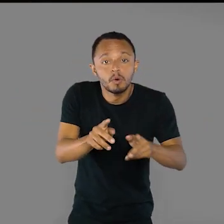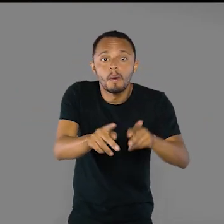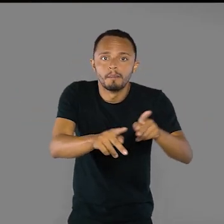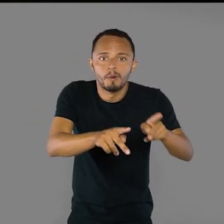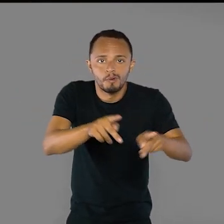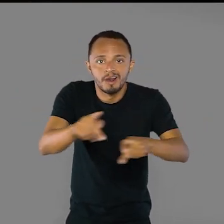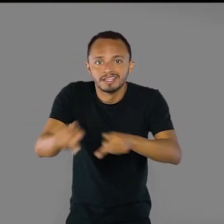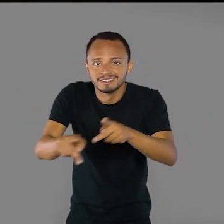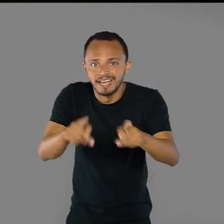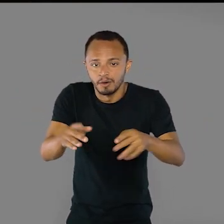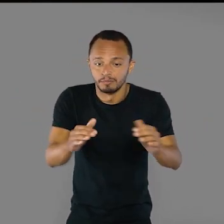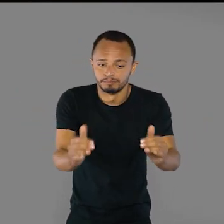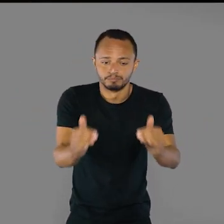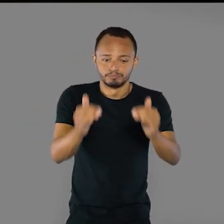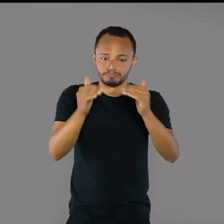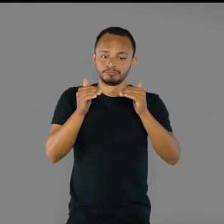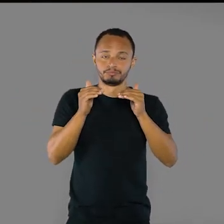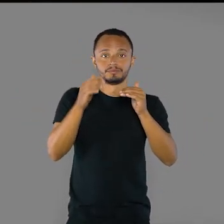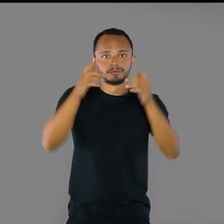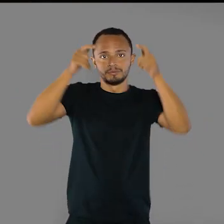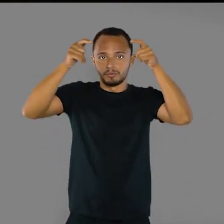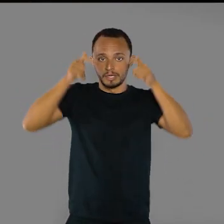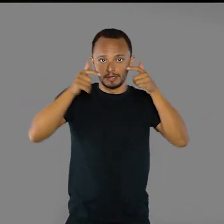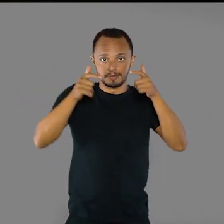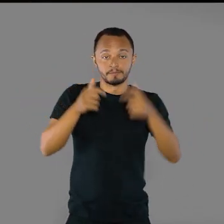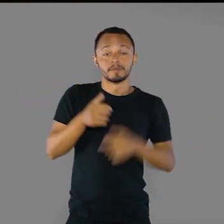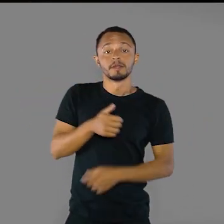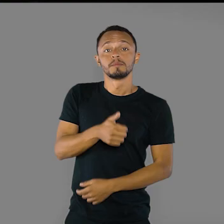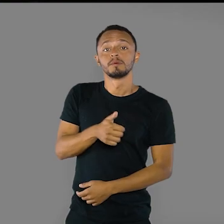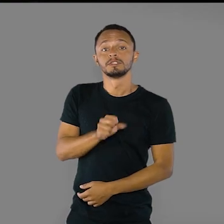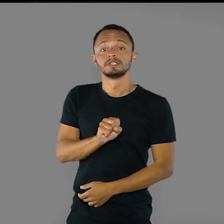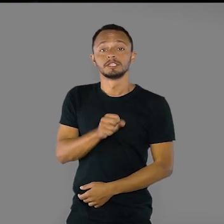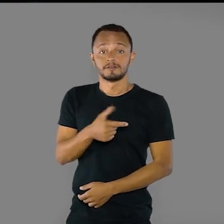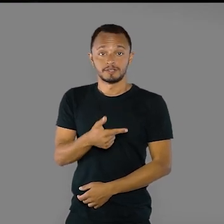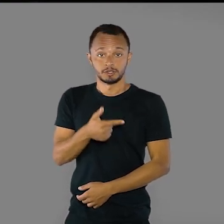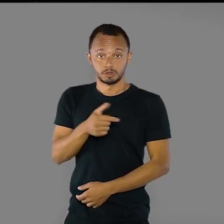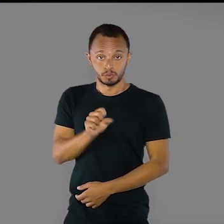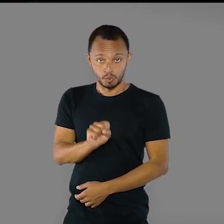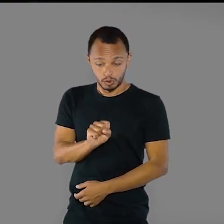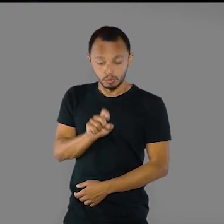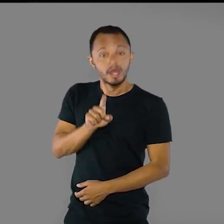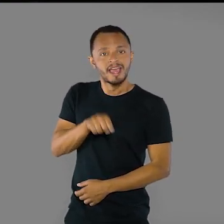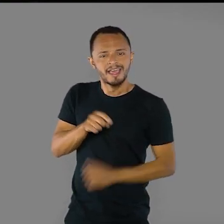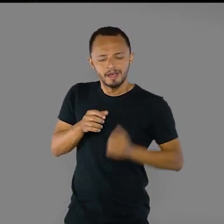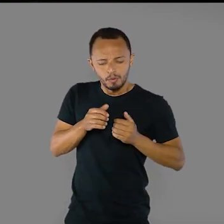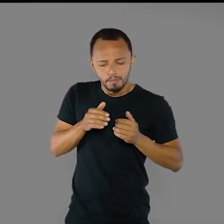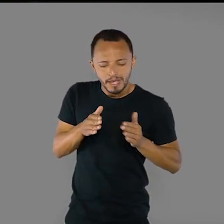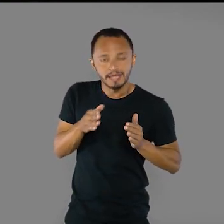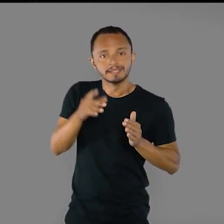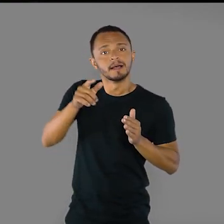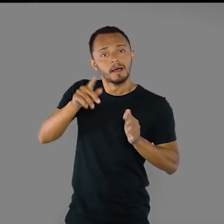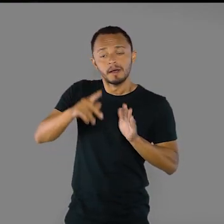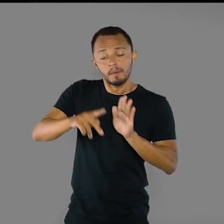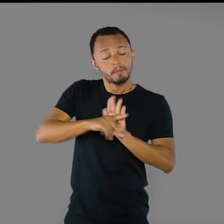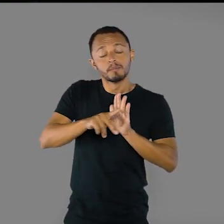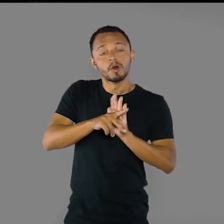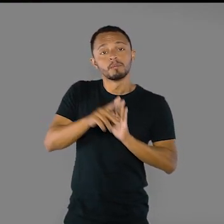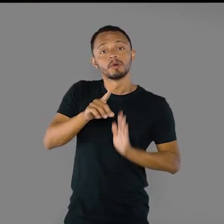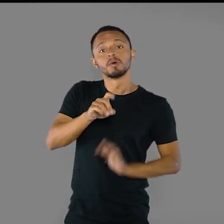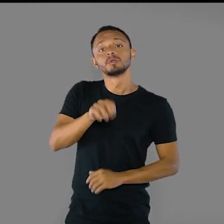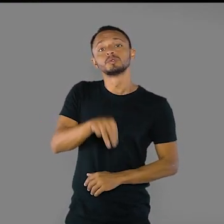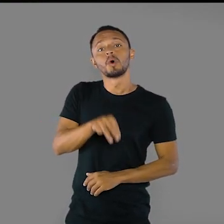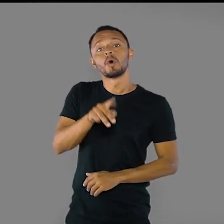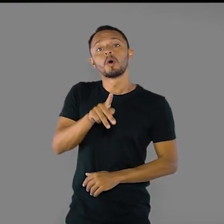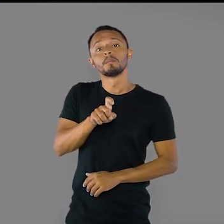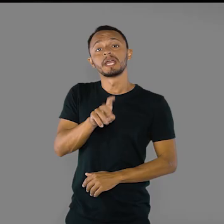7 de setembro começa a ser construída em 1828 pelo próprio D. Pedro, que se refere ao